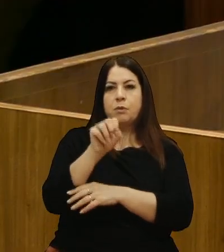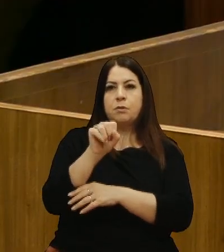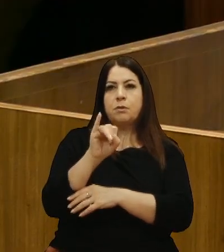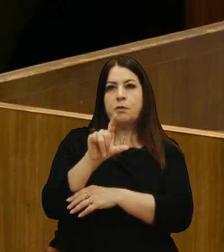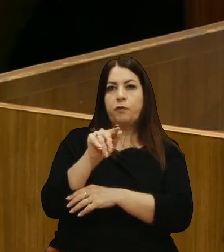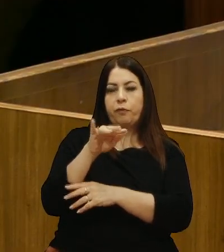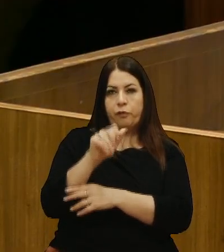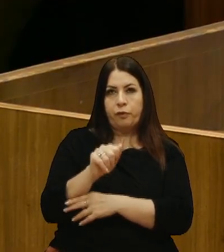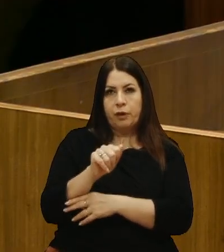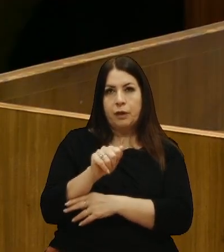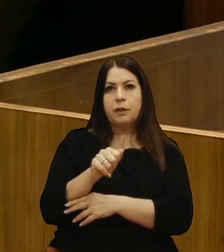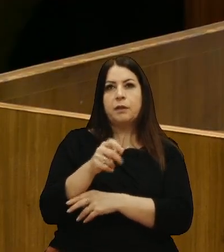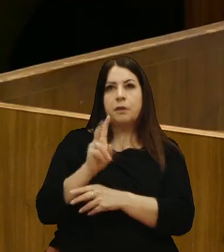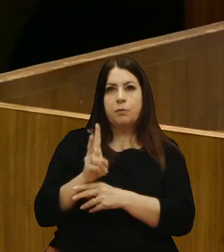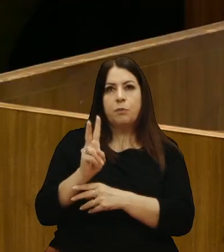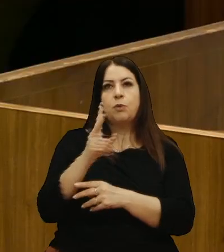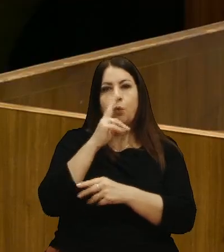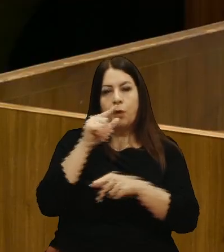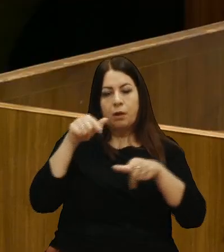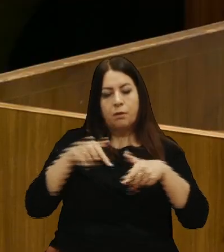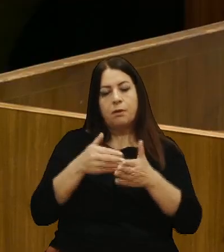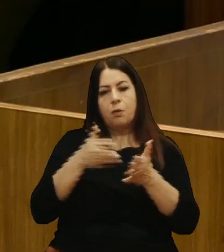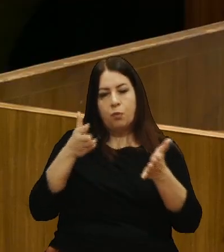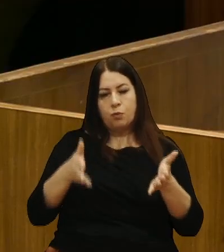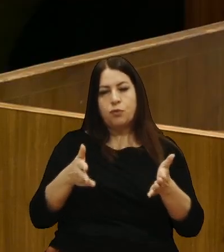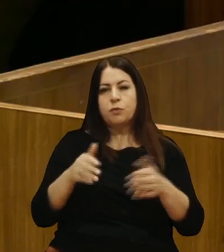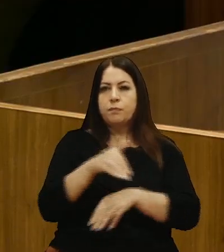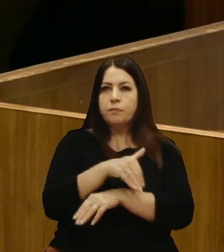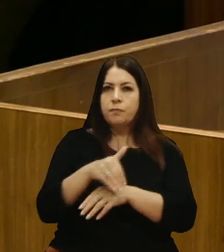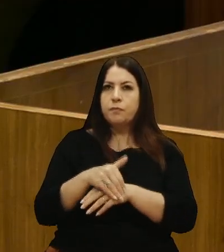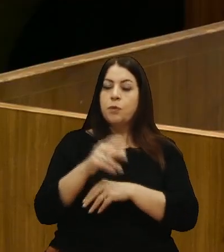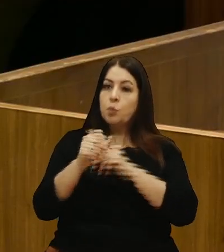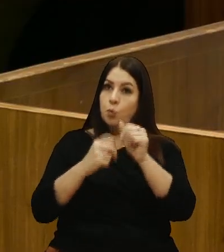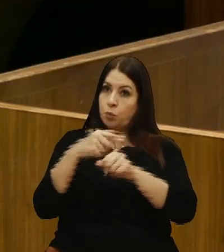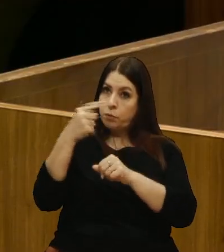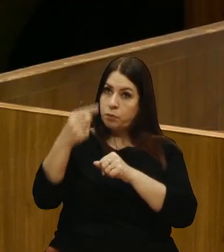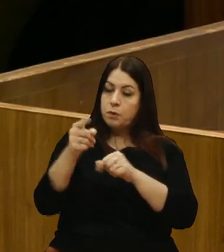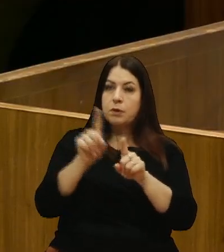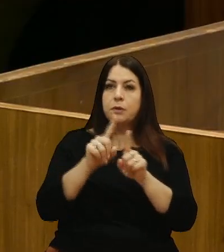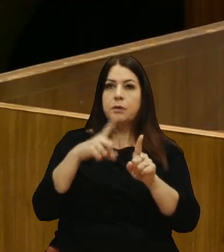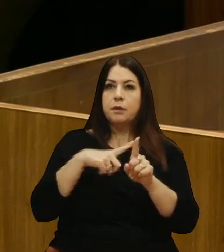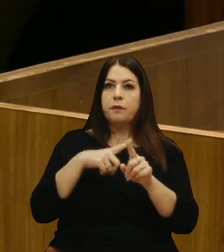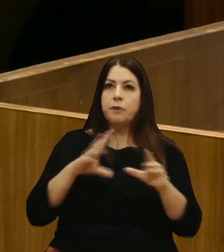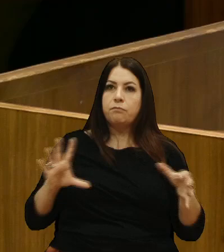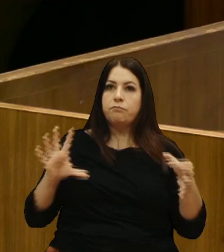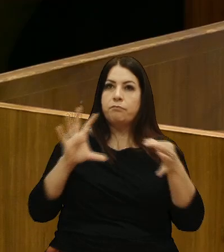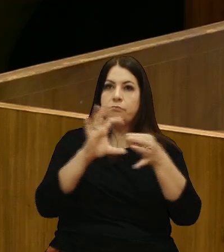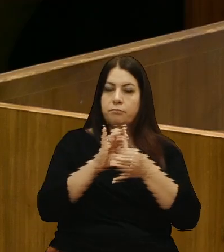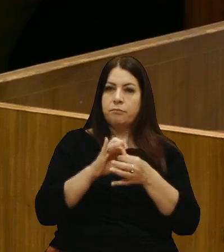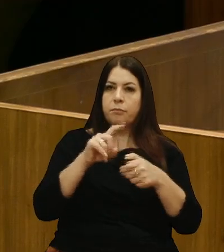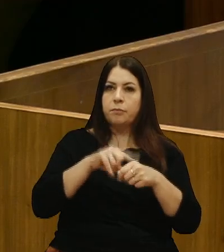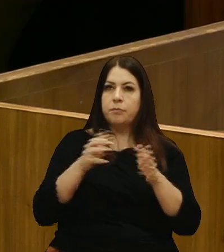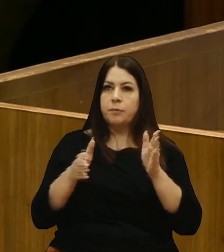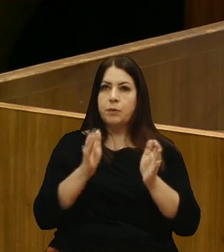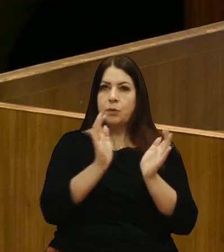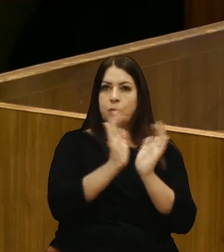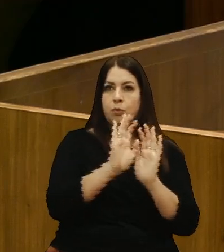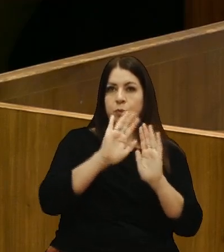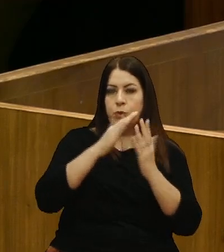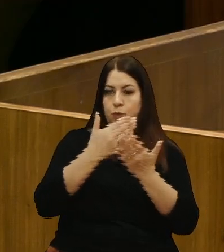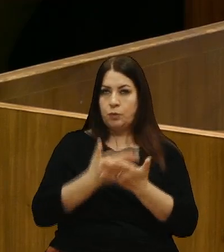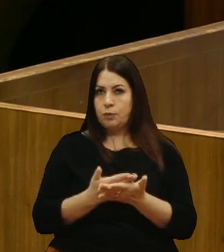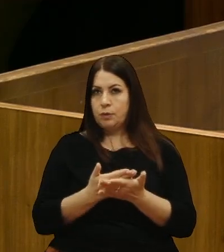e permanece atuante no mesmo endereço. No ano seguinte, houve a junção temporária dos grupos